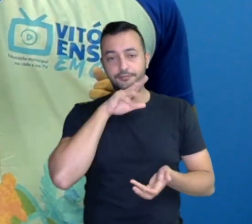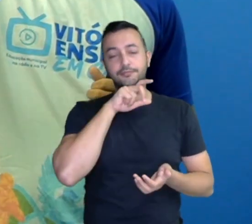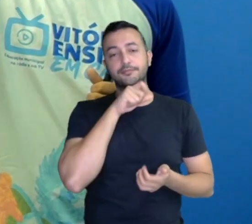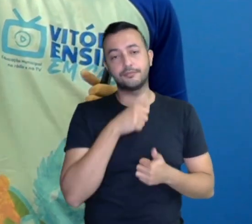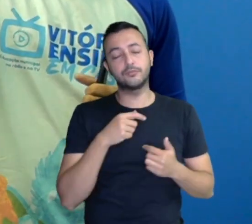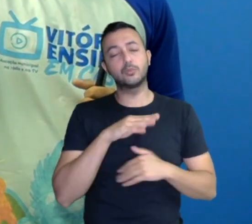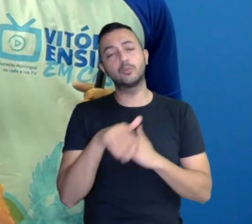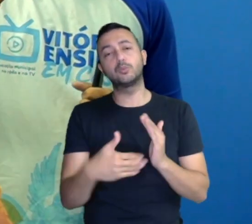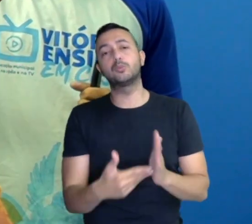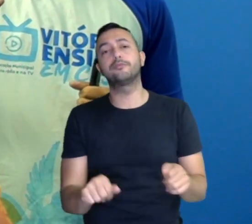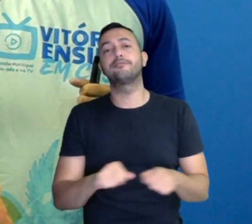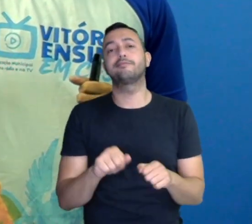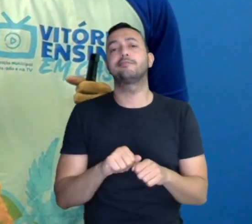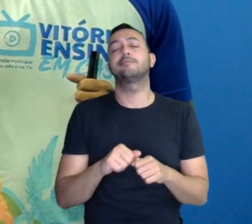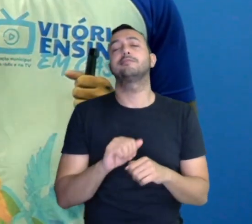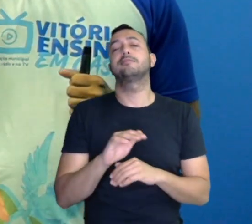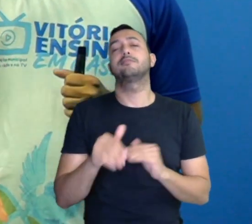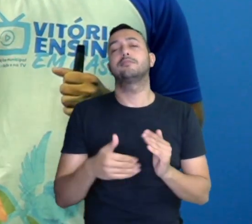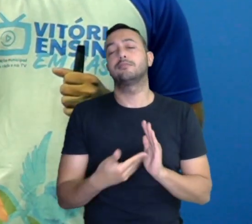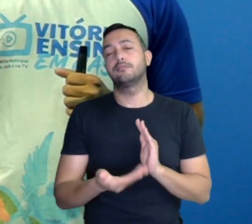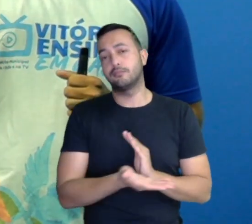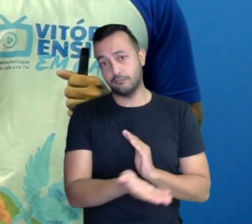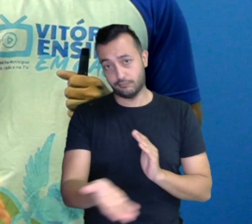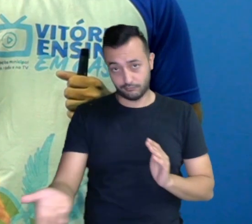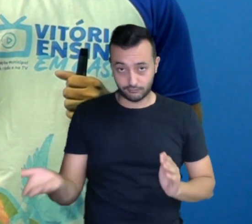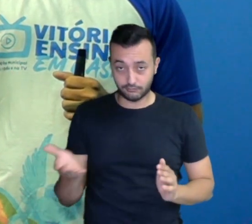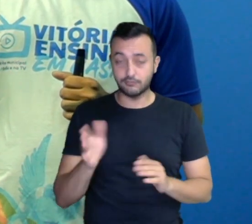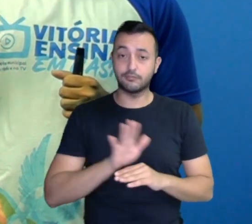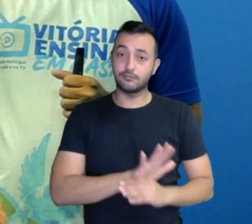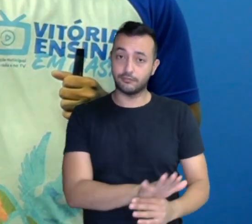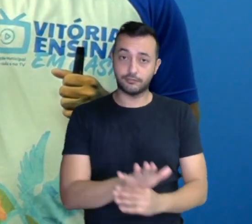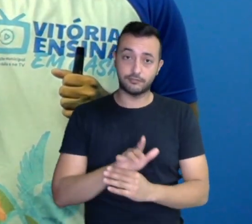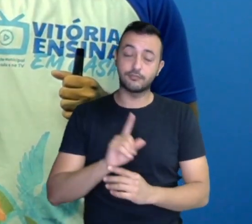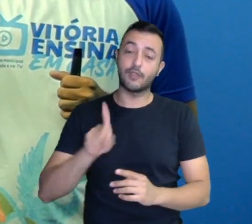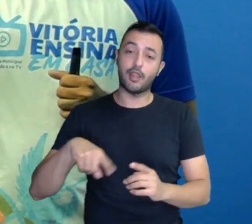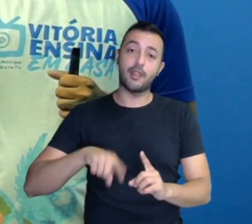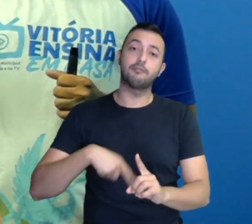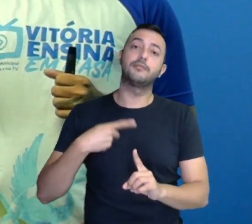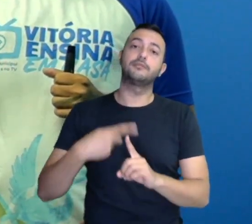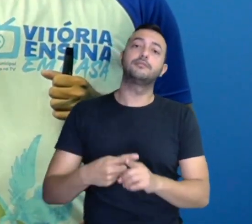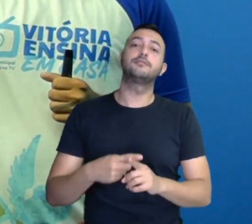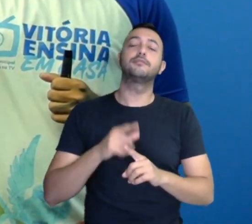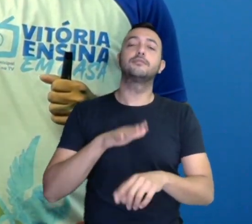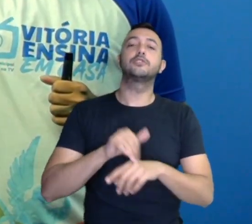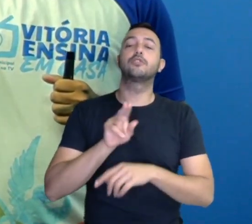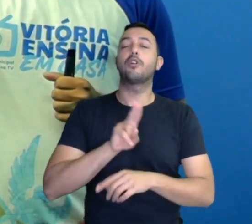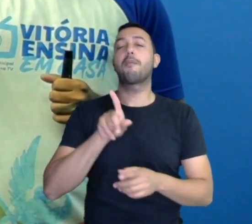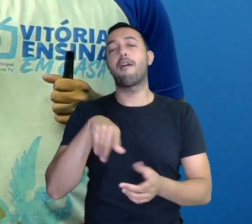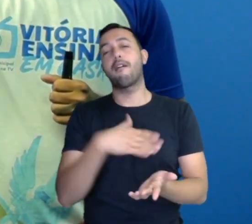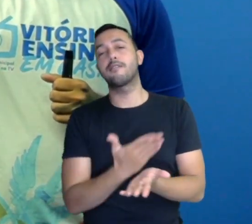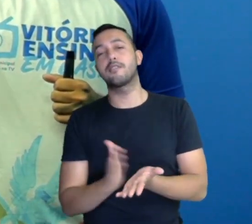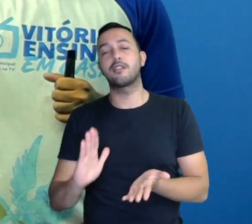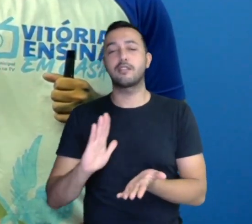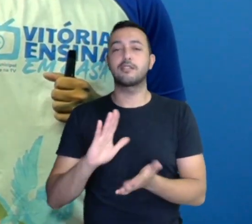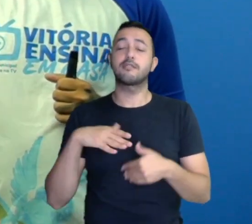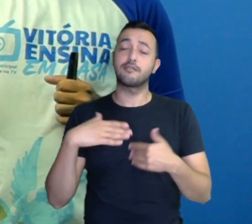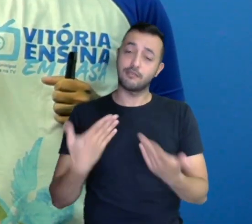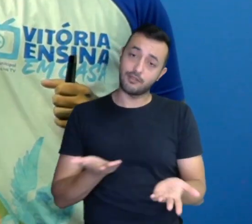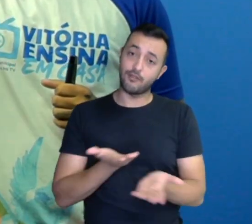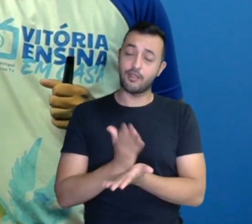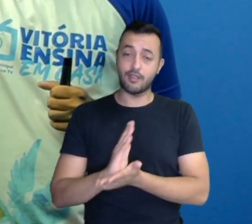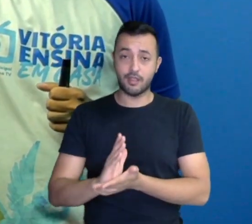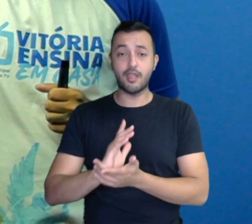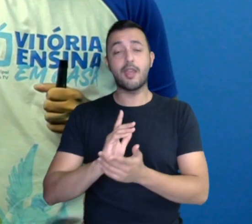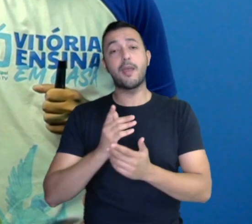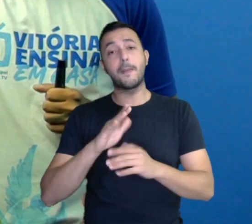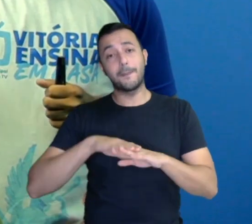são produzidos por eles, né, são produzidos partes a mais, que é o que a gente chama de excedentes. E esses excedentes, a maior